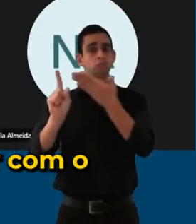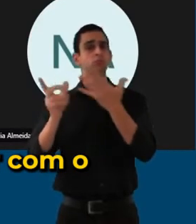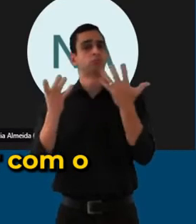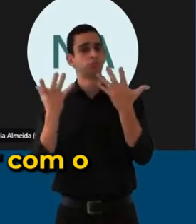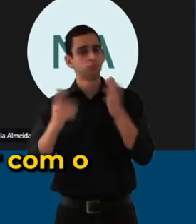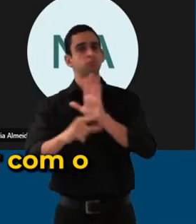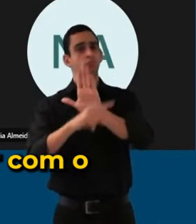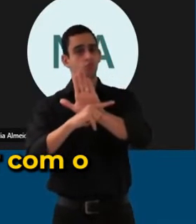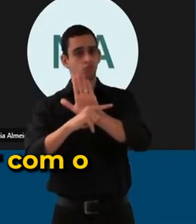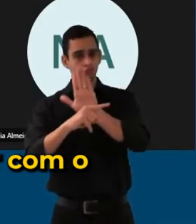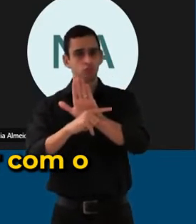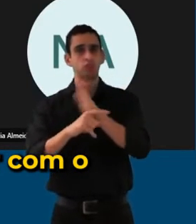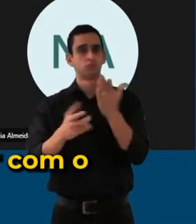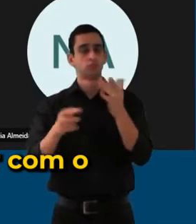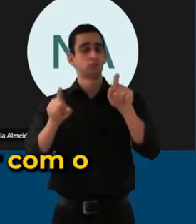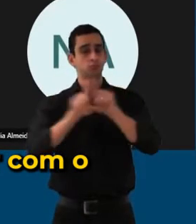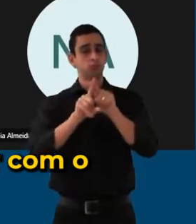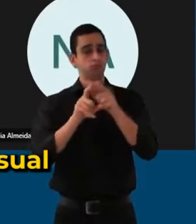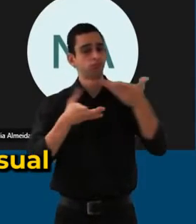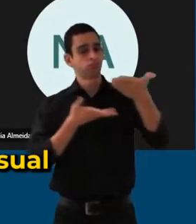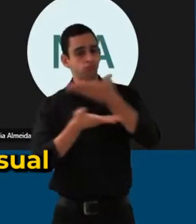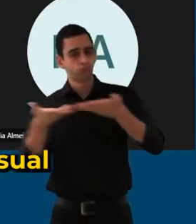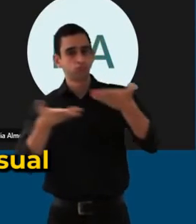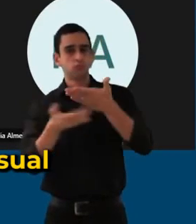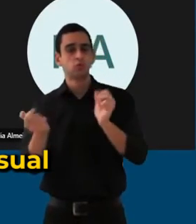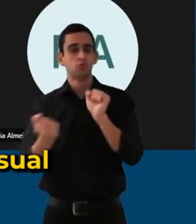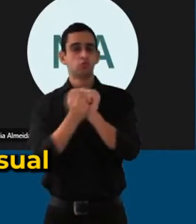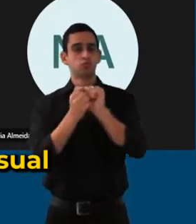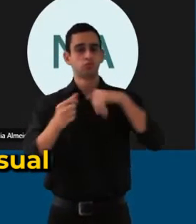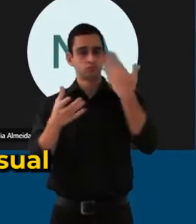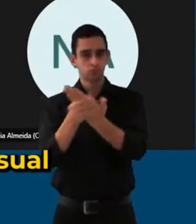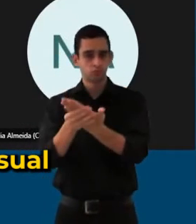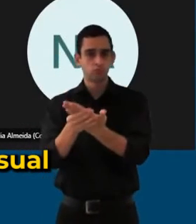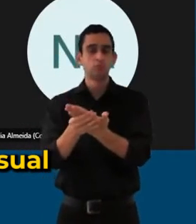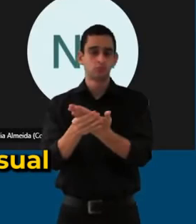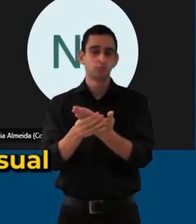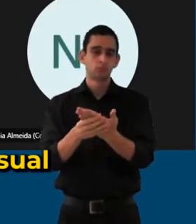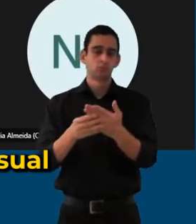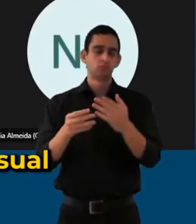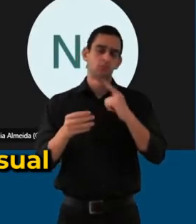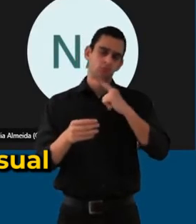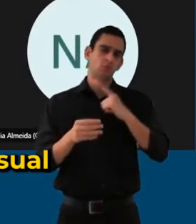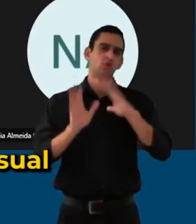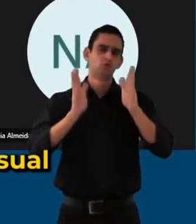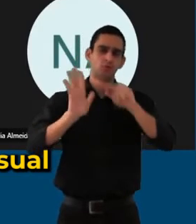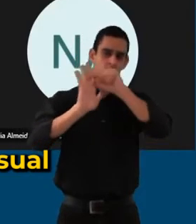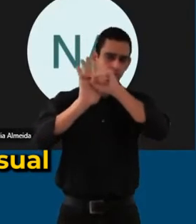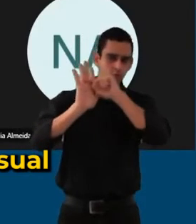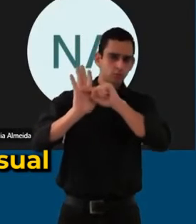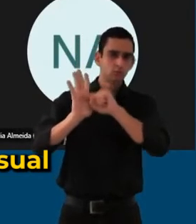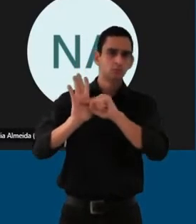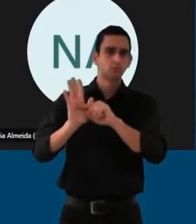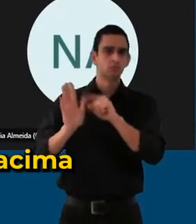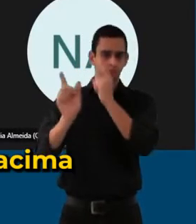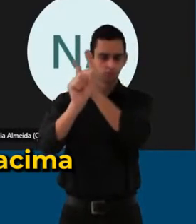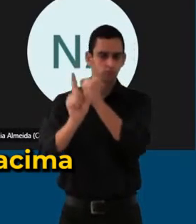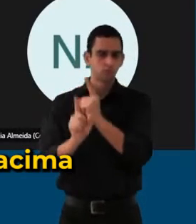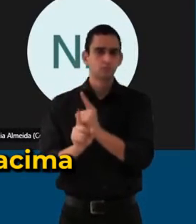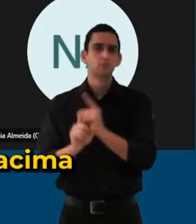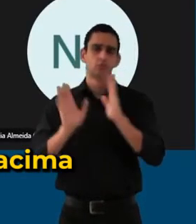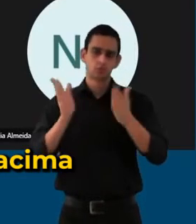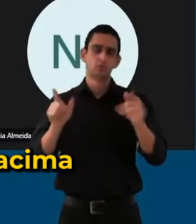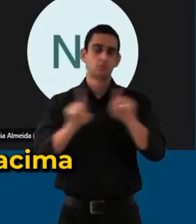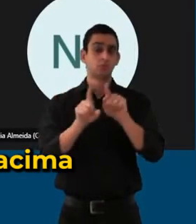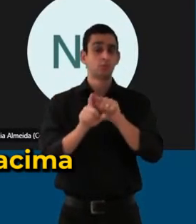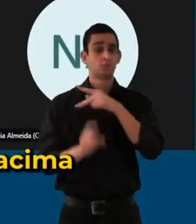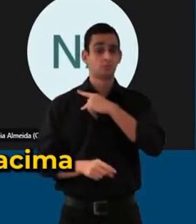né, de auxiliar aí com o processo, tem demonstrado uma conduta processual deveras adequada. O Ministério